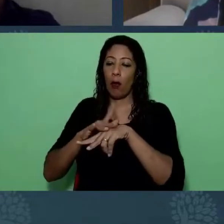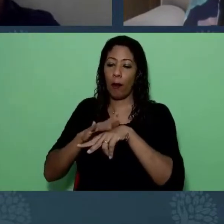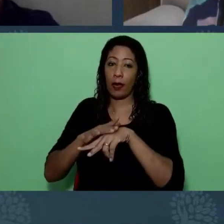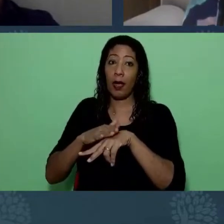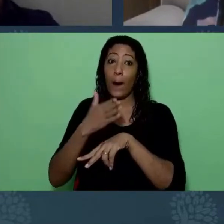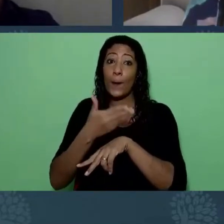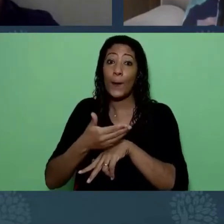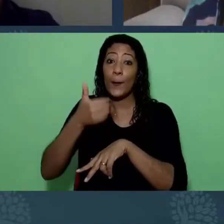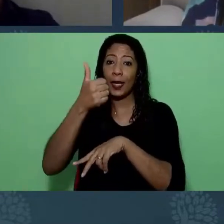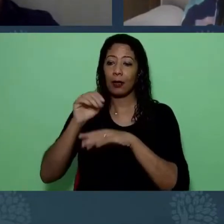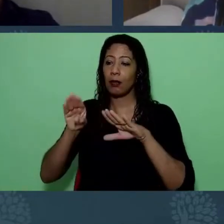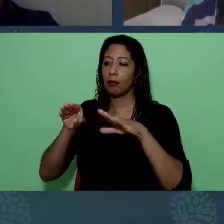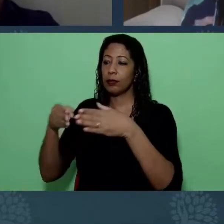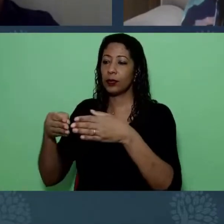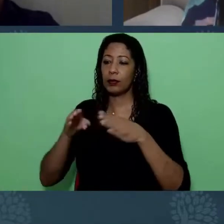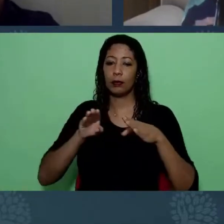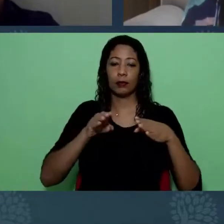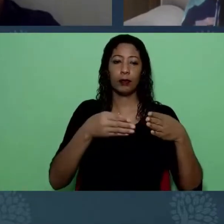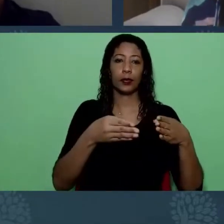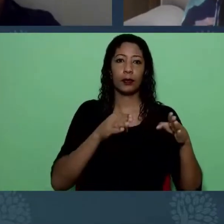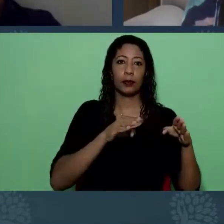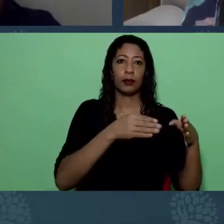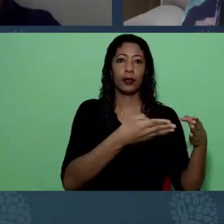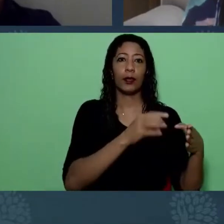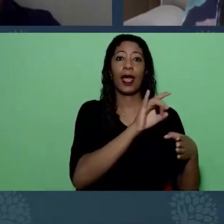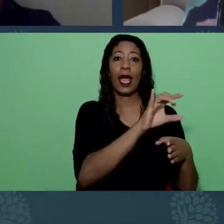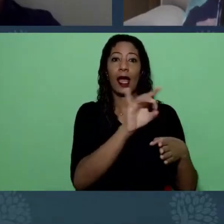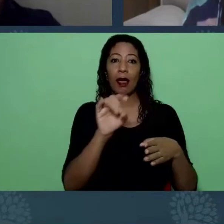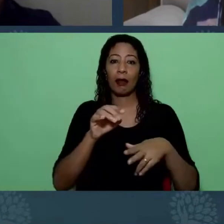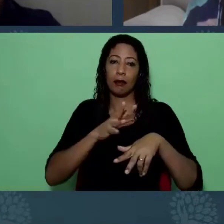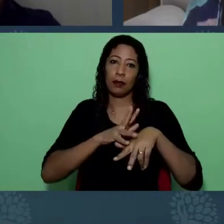mais eficaz para aquela característica do meu paciente em questão.